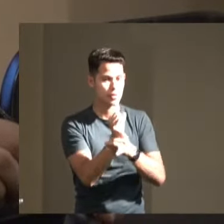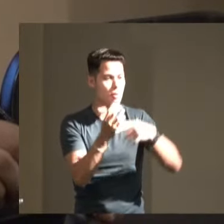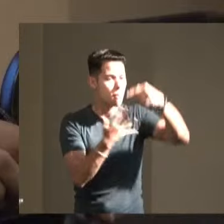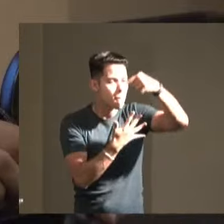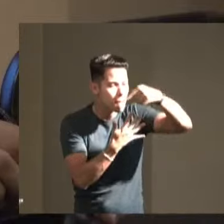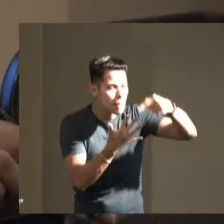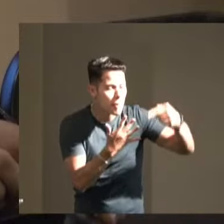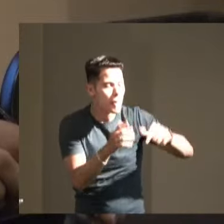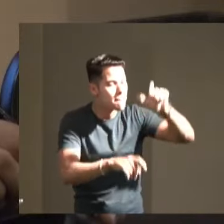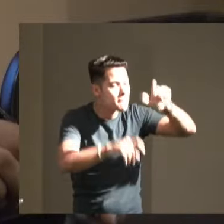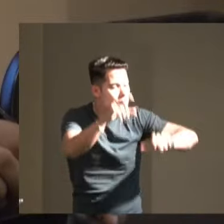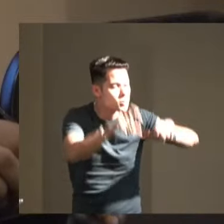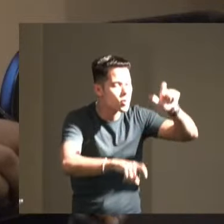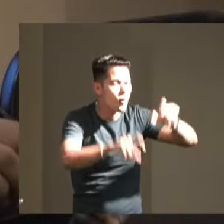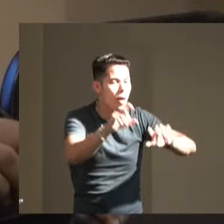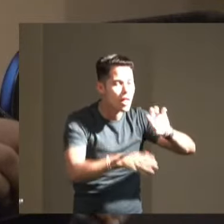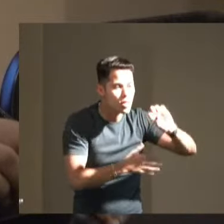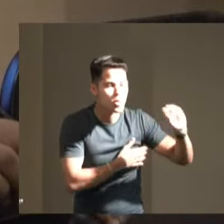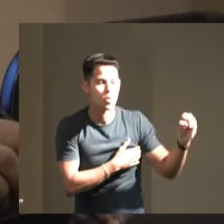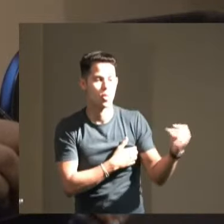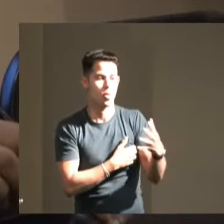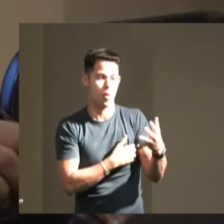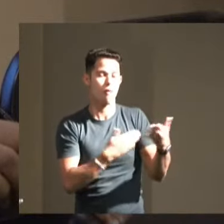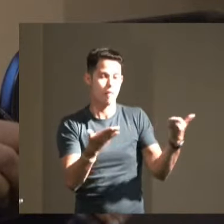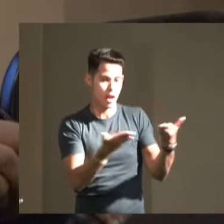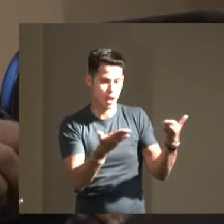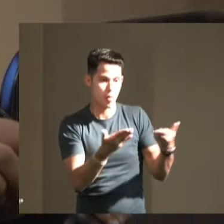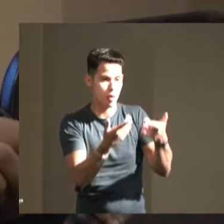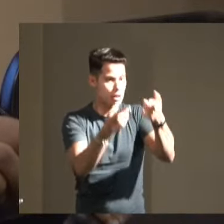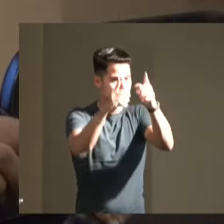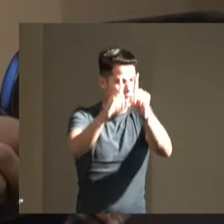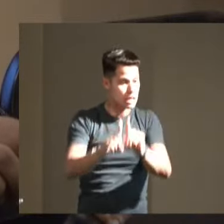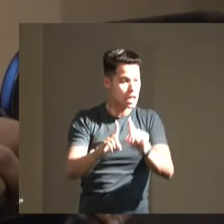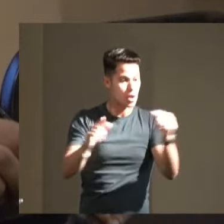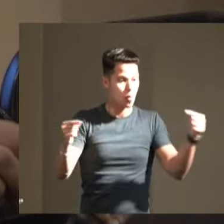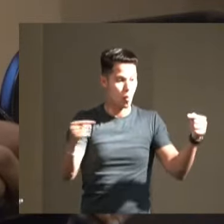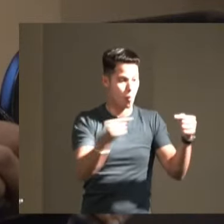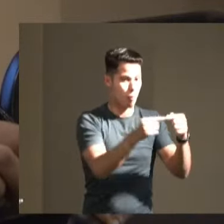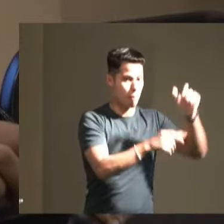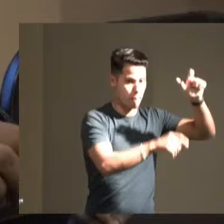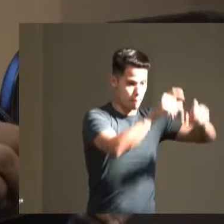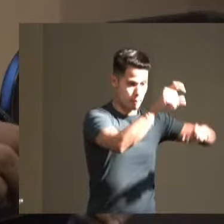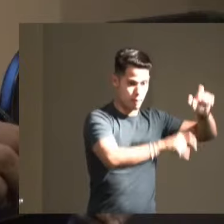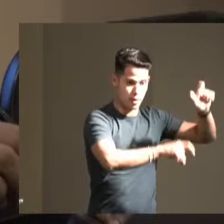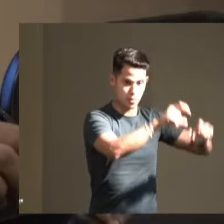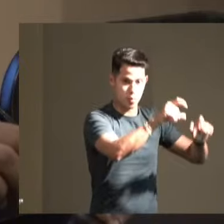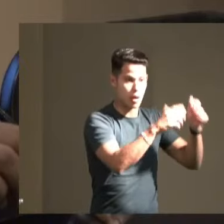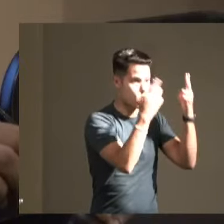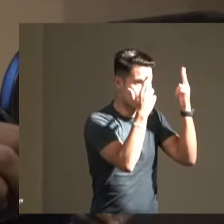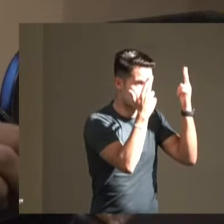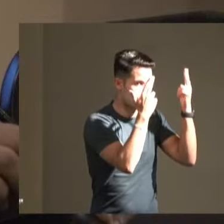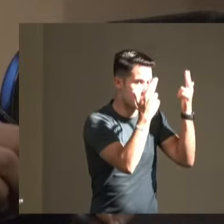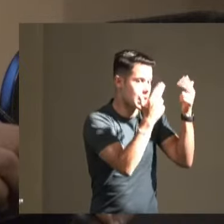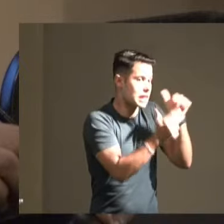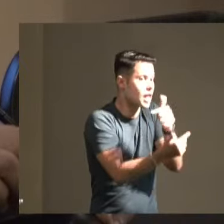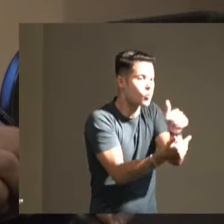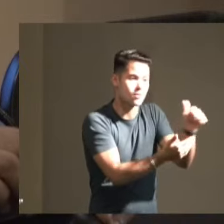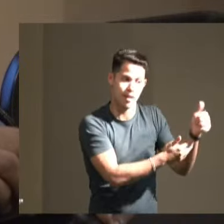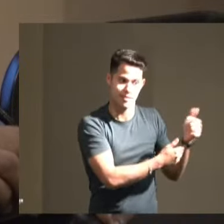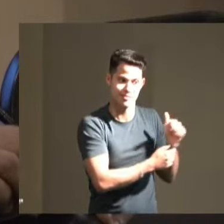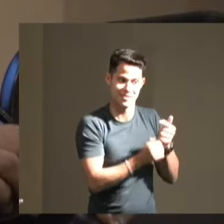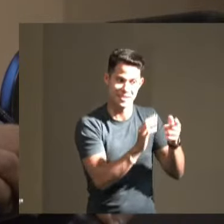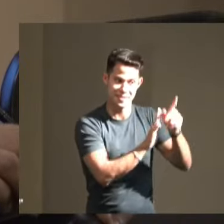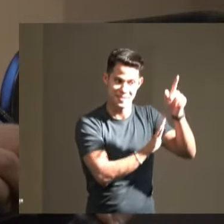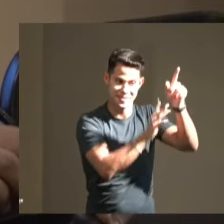pessoas que foram outorgadas esse status de pessoas, às demais pessoas, ou seja, pessoas de deficiência com as demais, é que